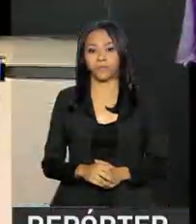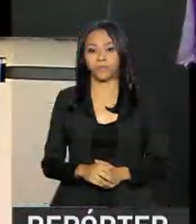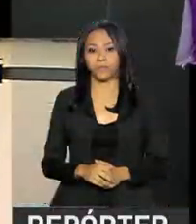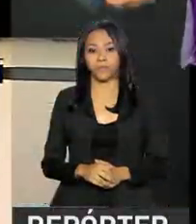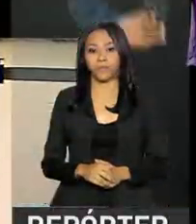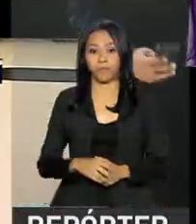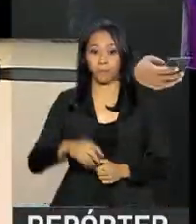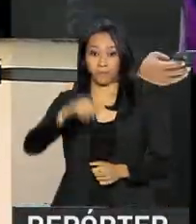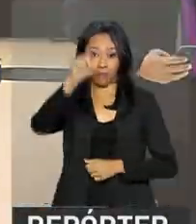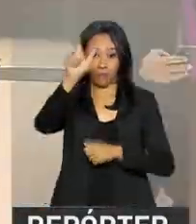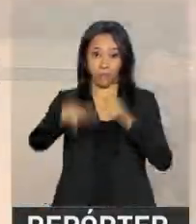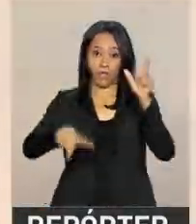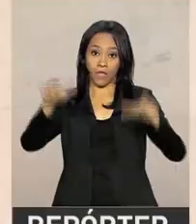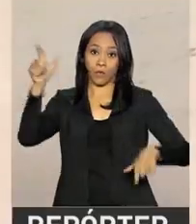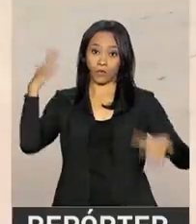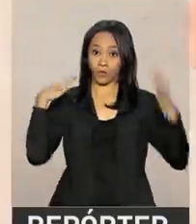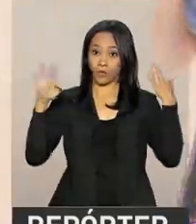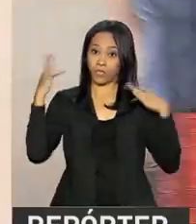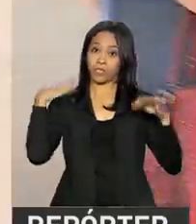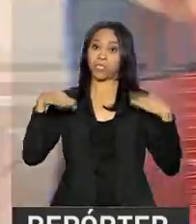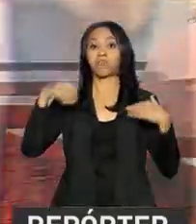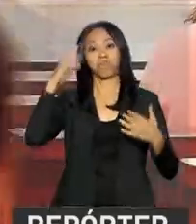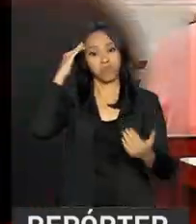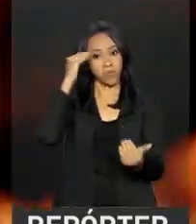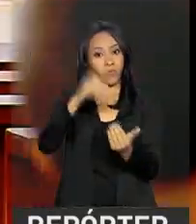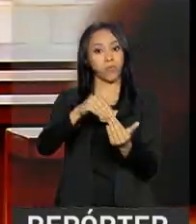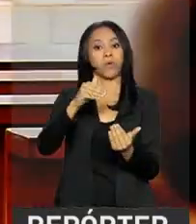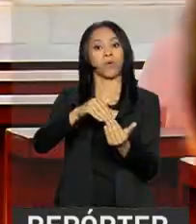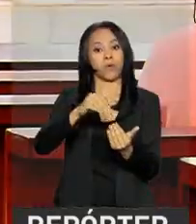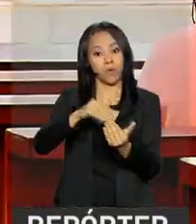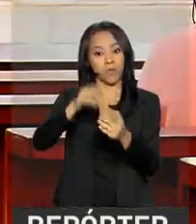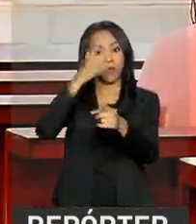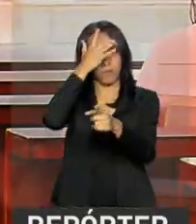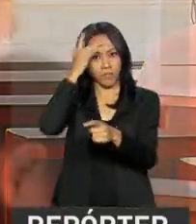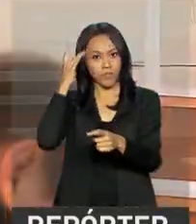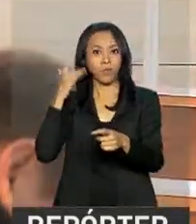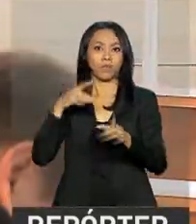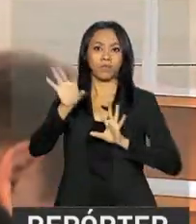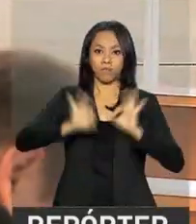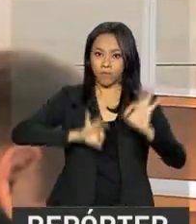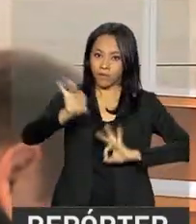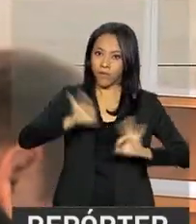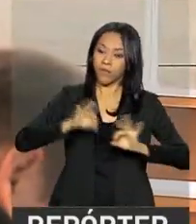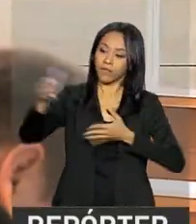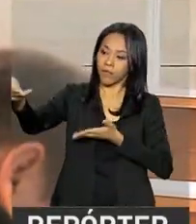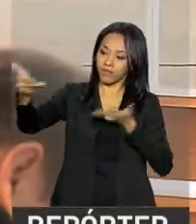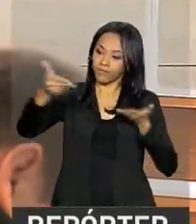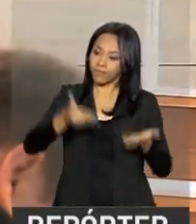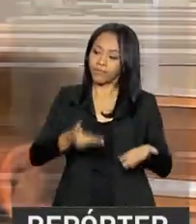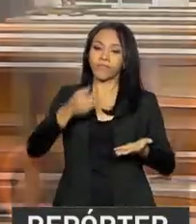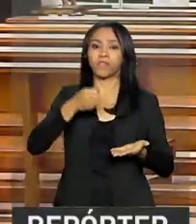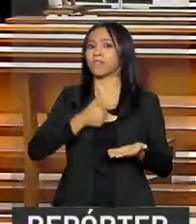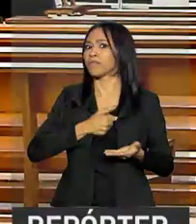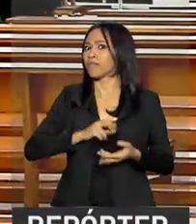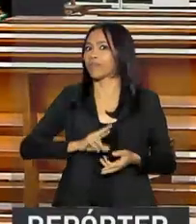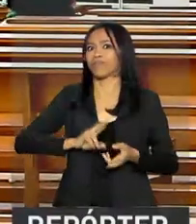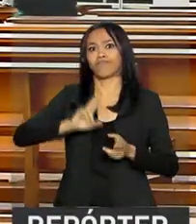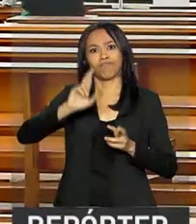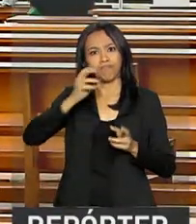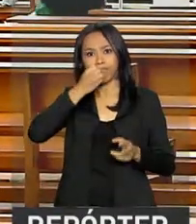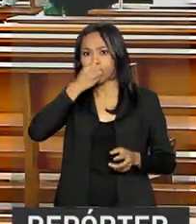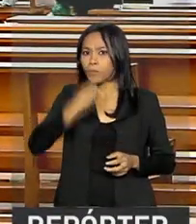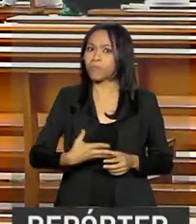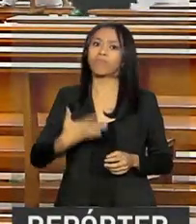Os turistas apoiam esse tipo de formação. Ter pessoas capacitadas para recebê-los faz toda a diferença na hora